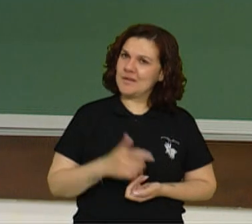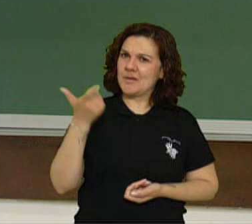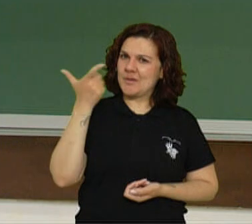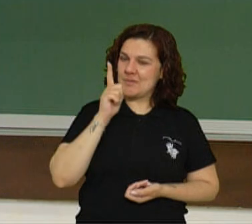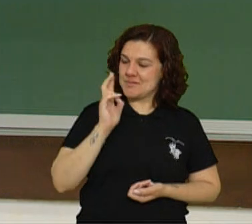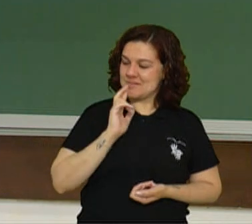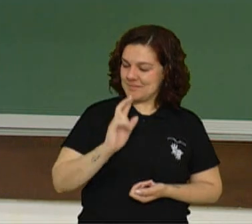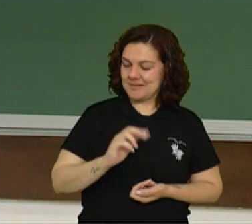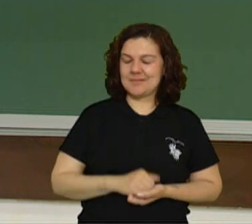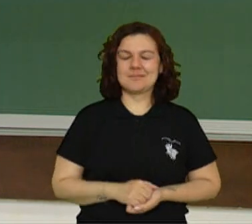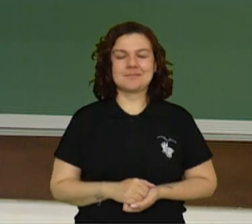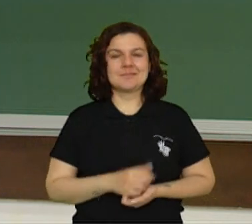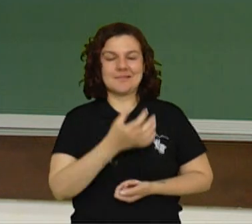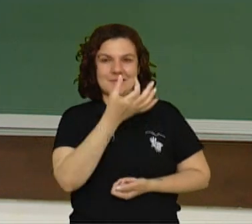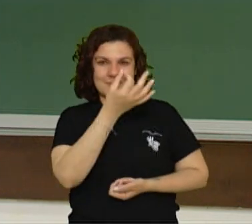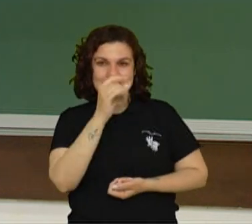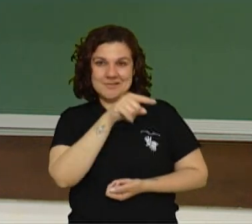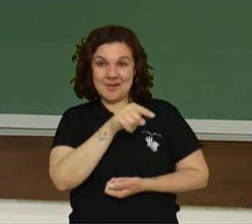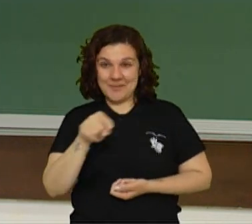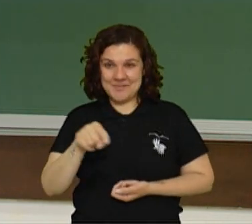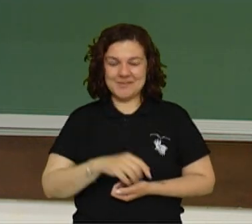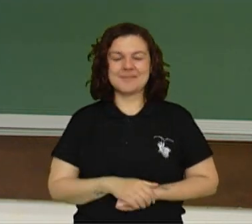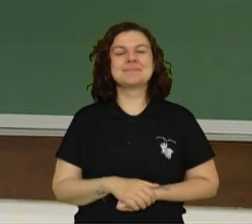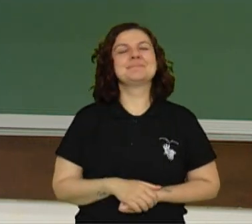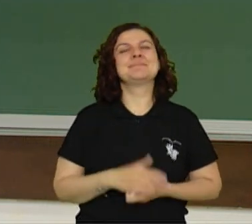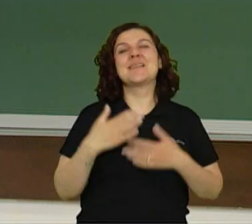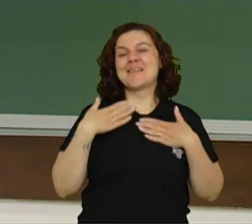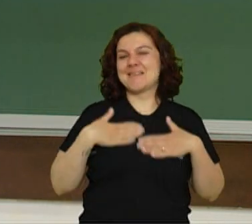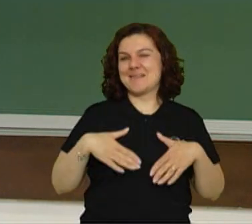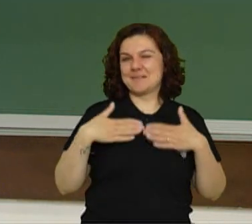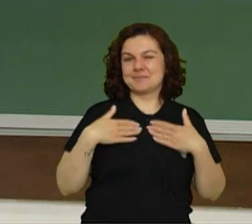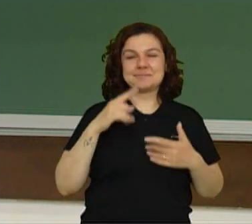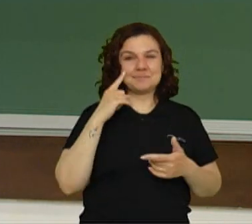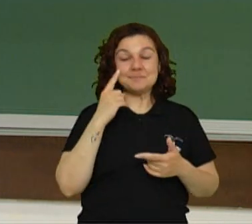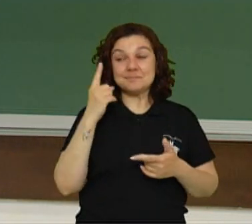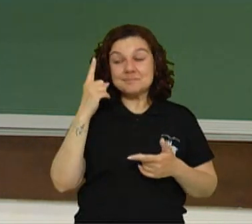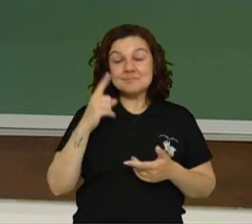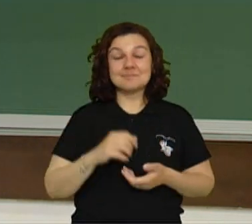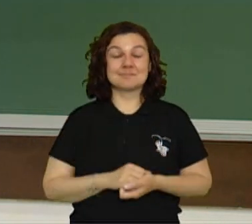Conseguiu resolver? Deu tudo certinho aí para você? Tranquilo